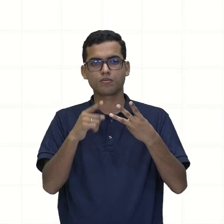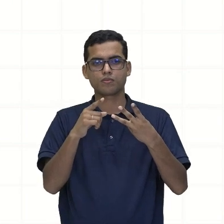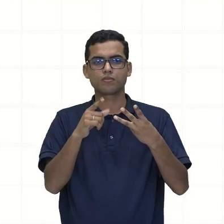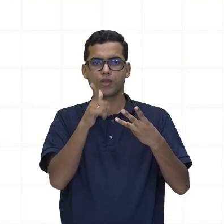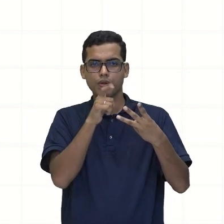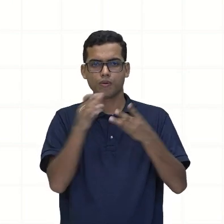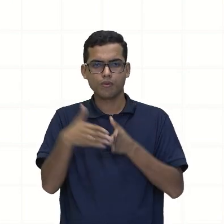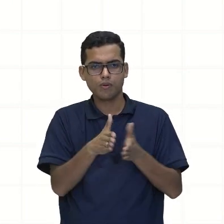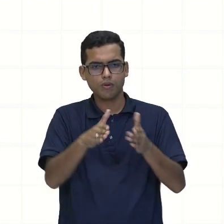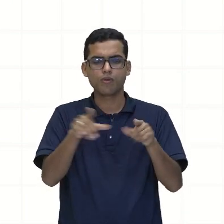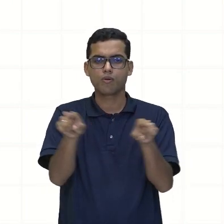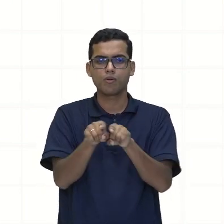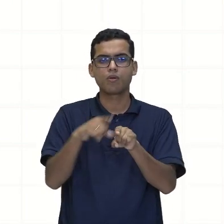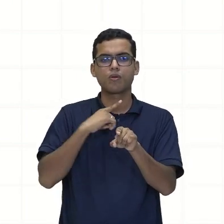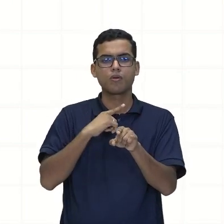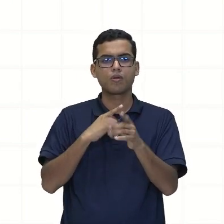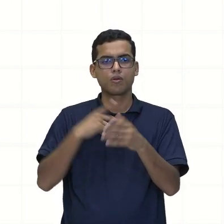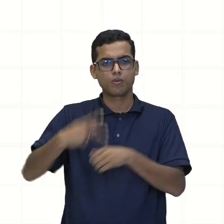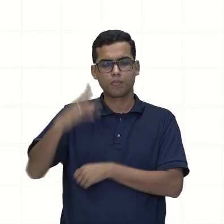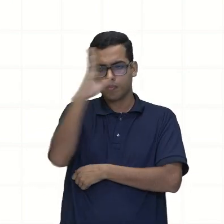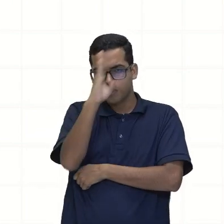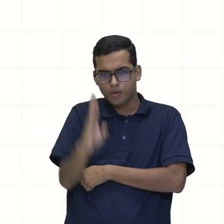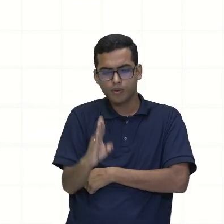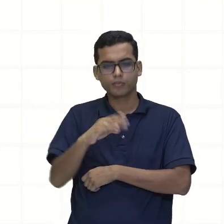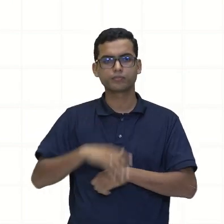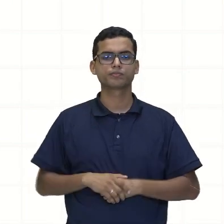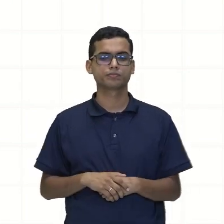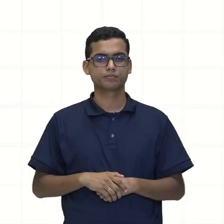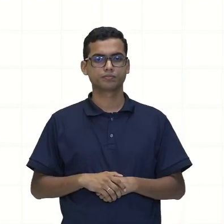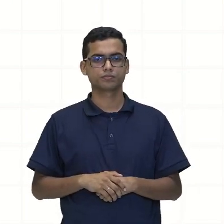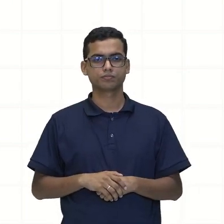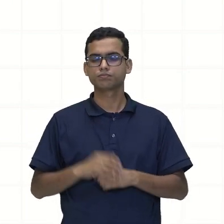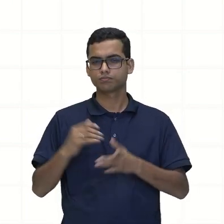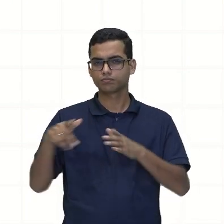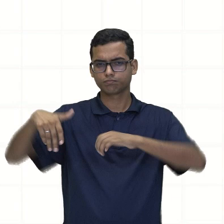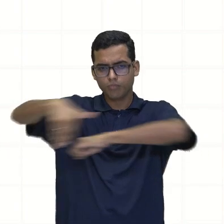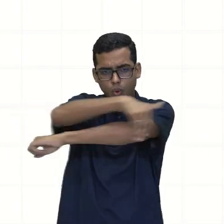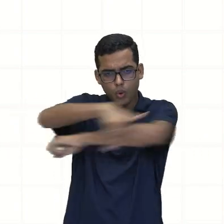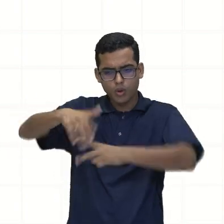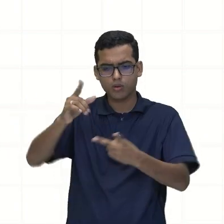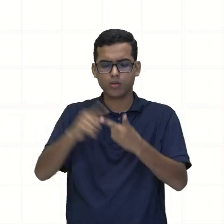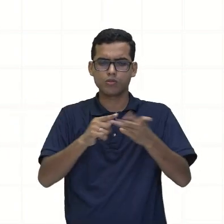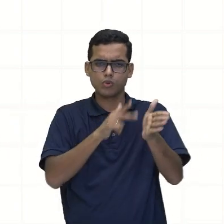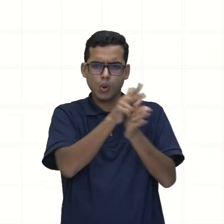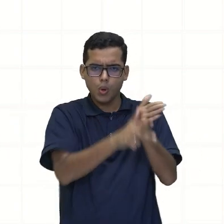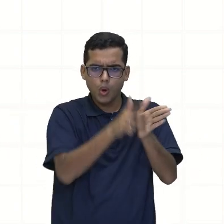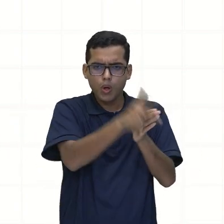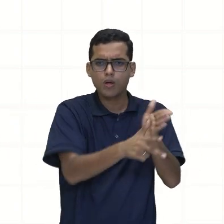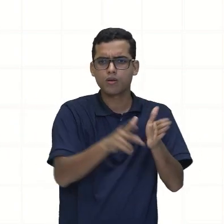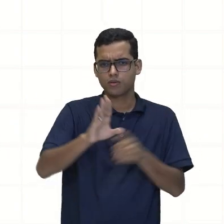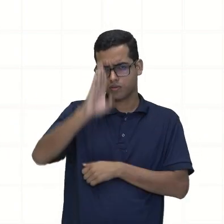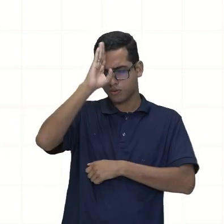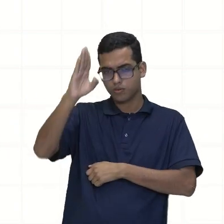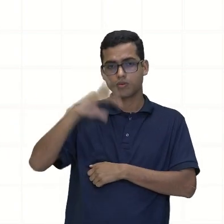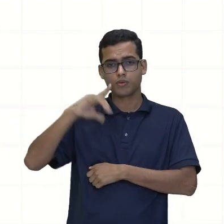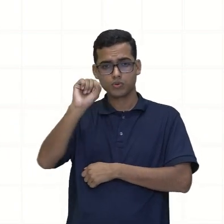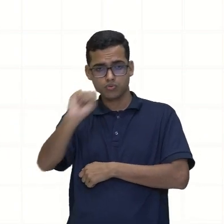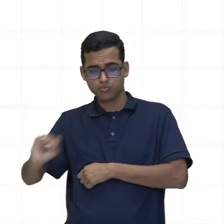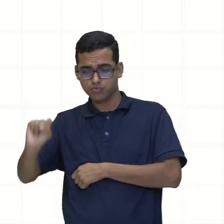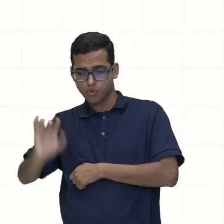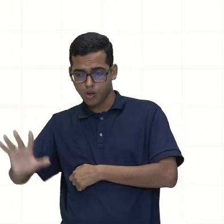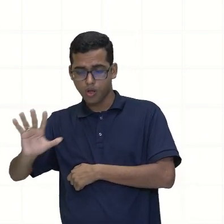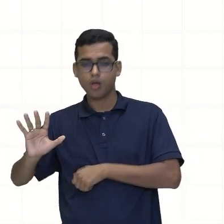e das ferrovias, elas estão concentradas principalmente nas regiões sul e sudeste do Brasil. E